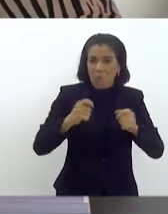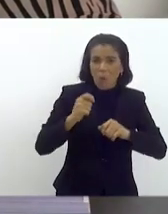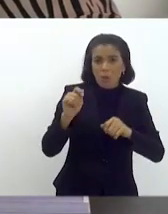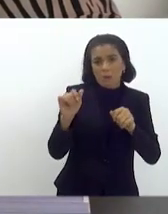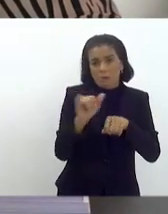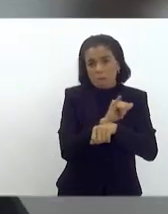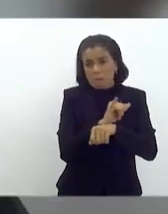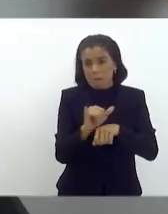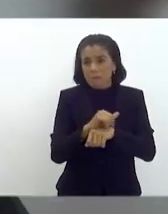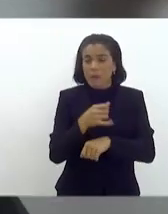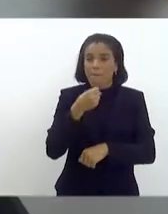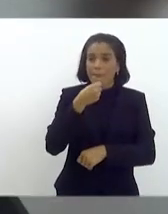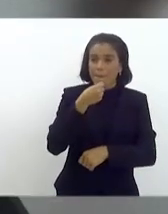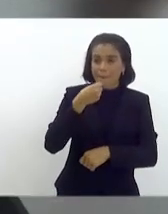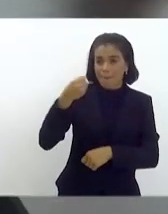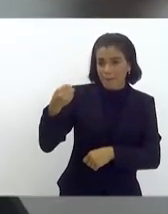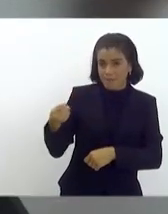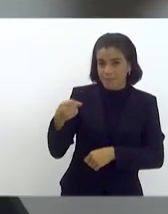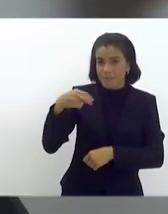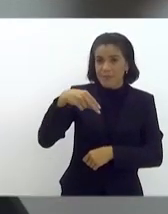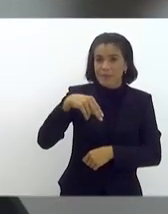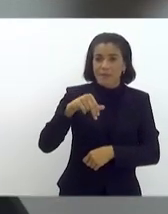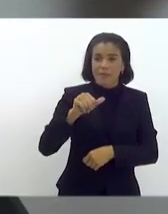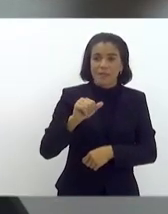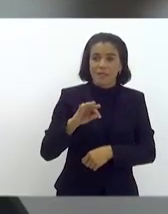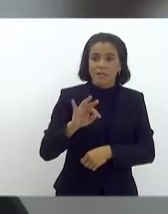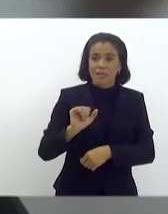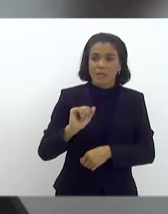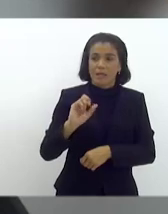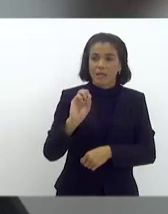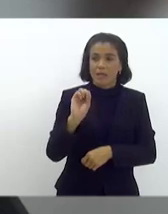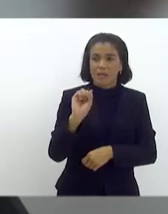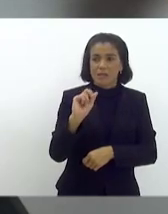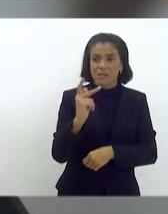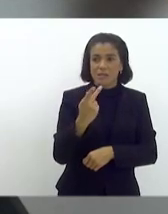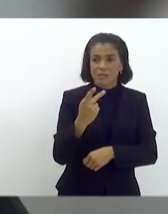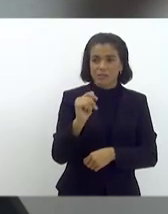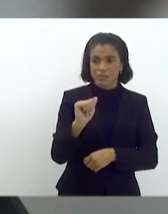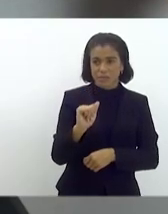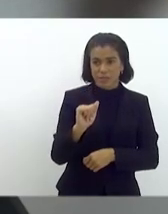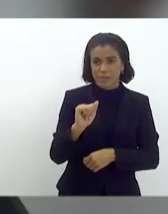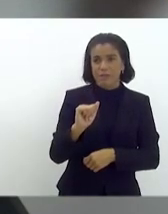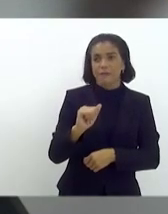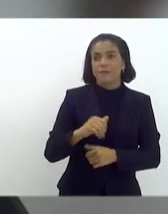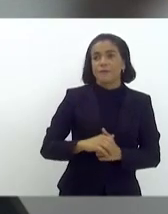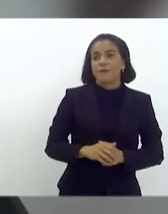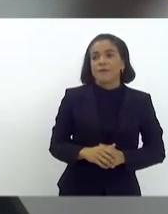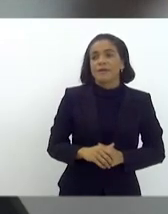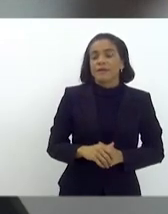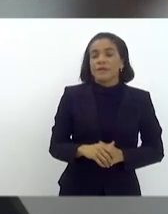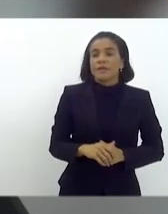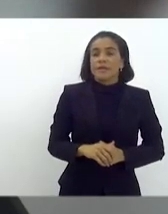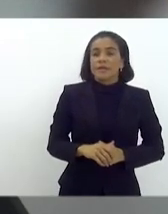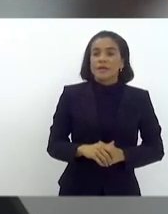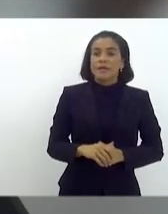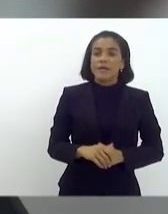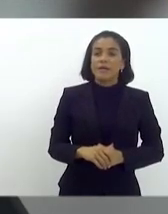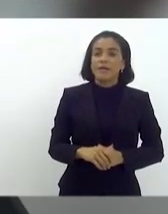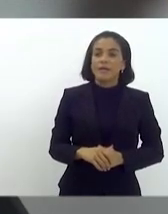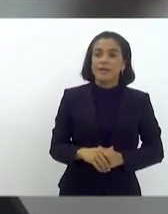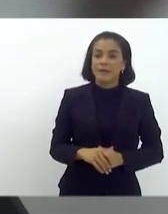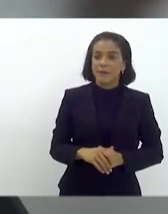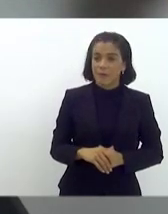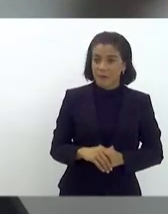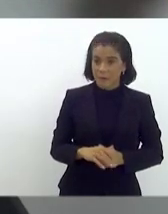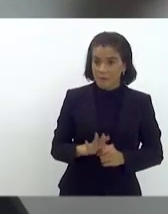esses fato então vou passar para Doutora Natasha em seguida para o produtor livre Doutora Elisângela Deixa eu